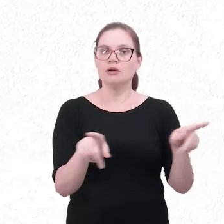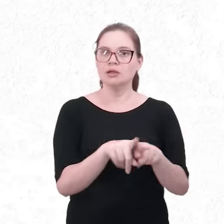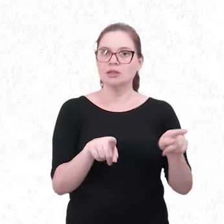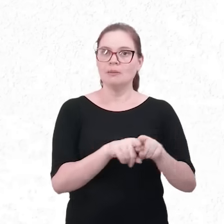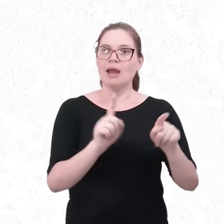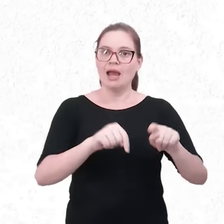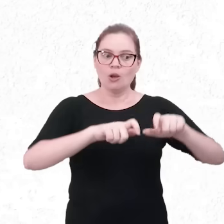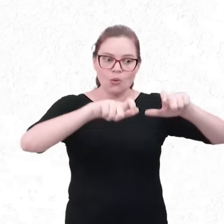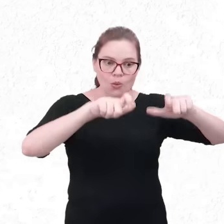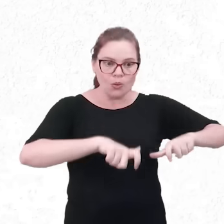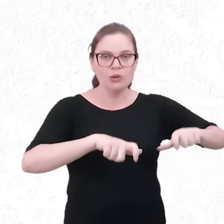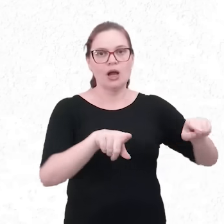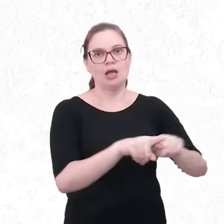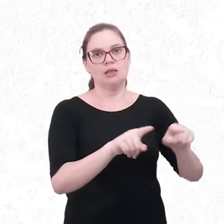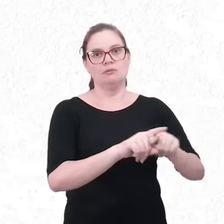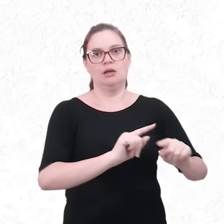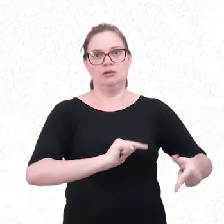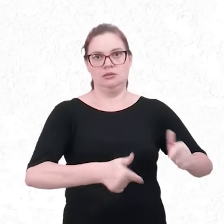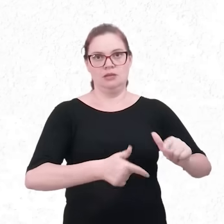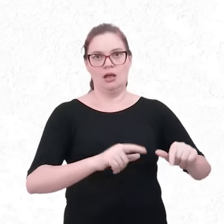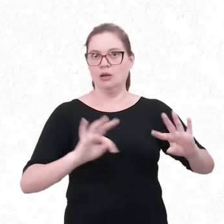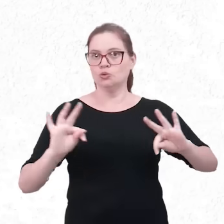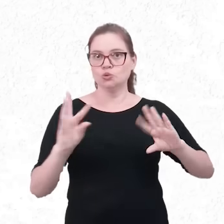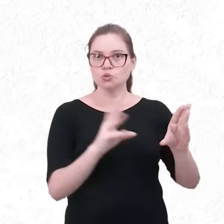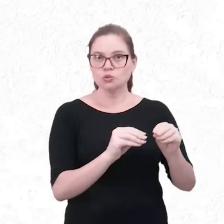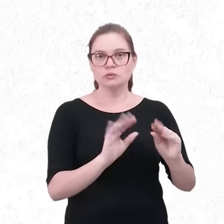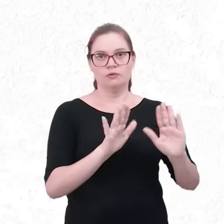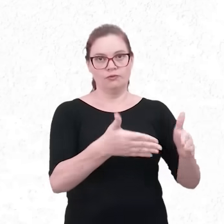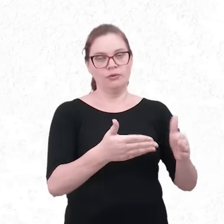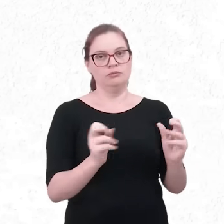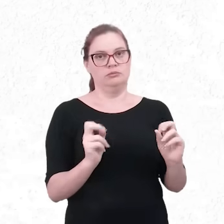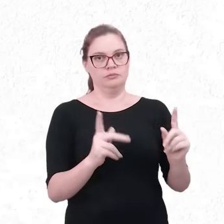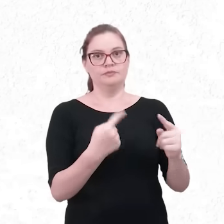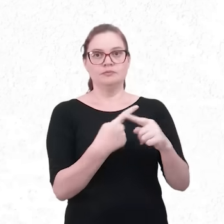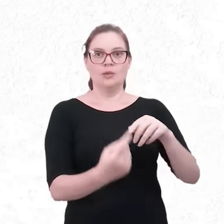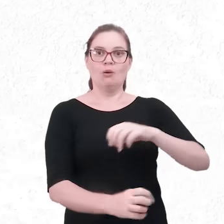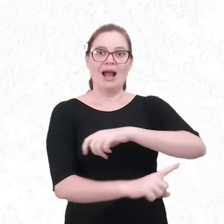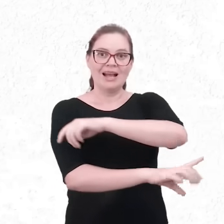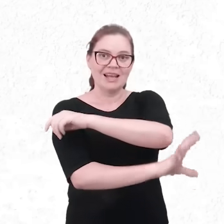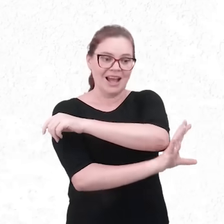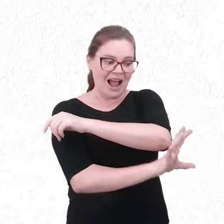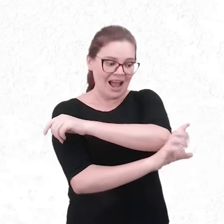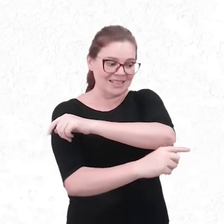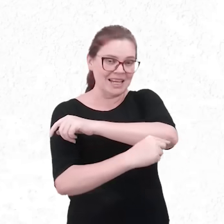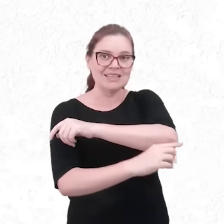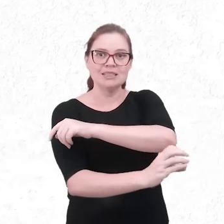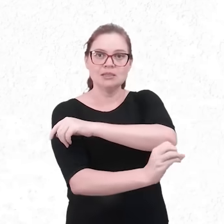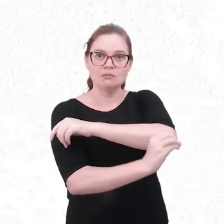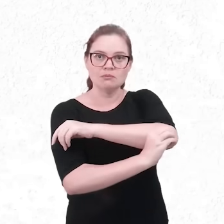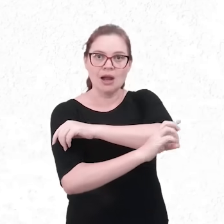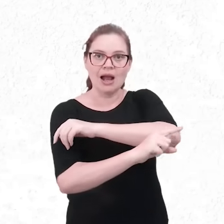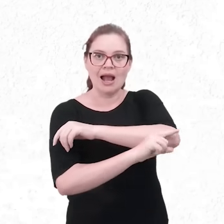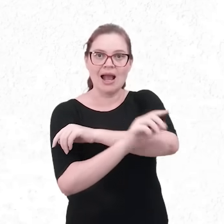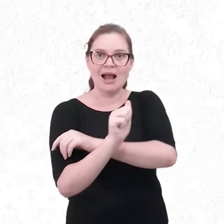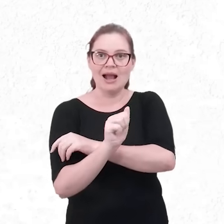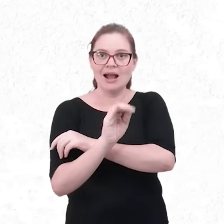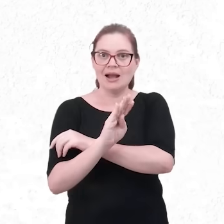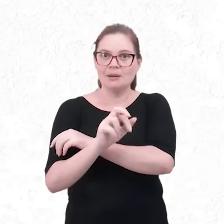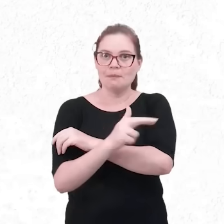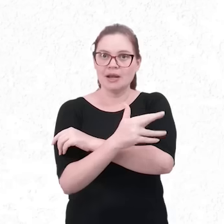Então, desde Abraão, o povo de Israel começou a ser formado. Então, está ali uma